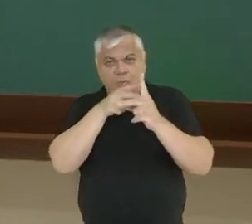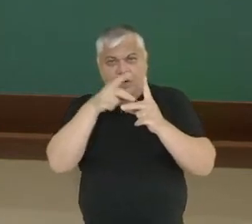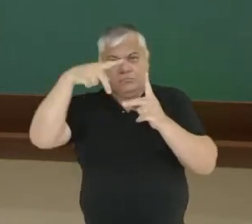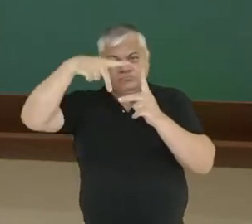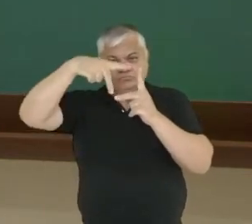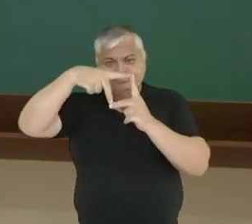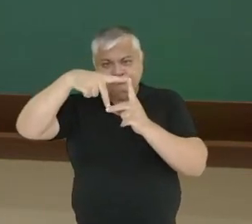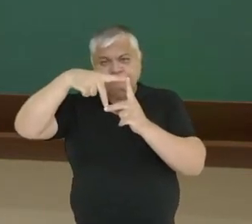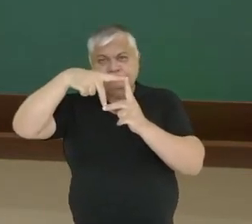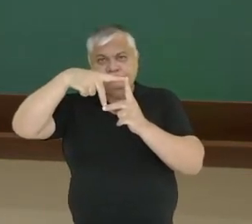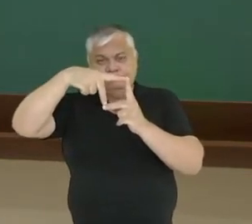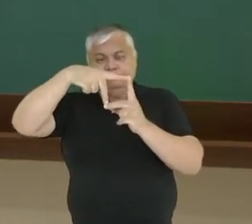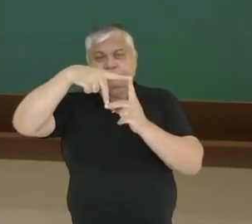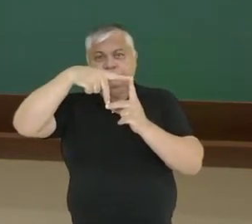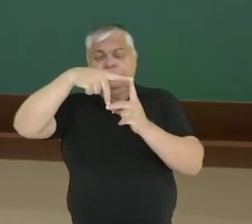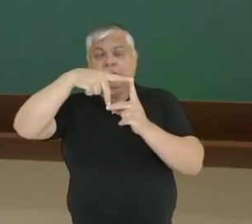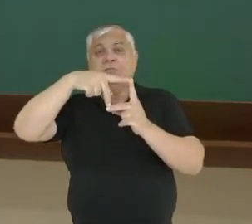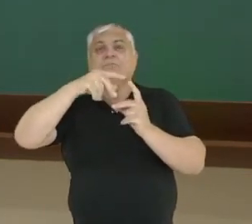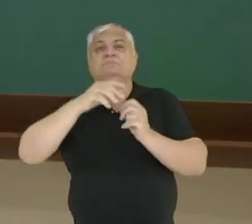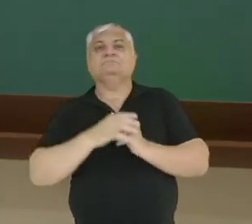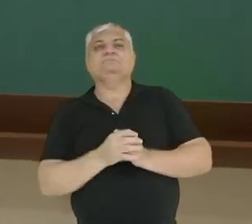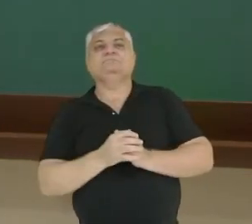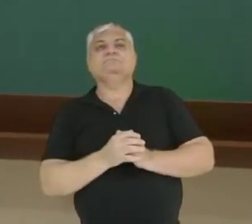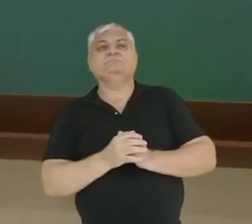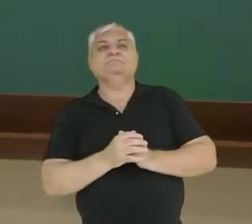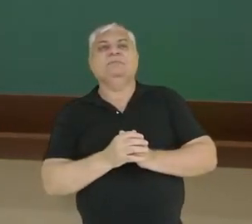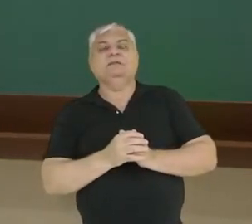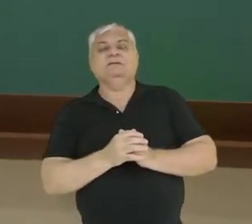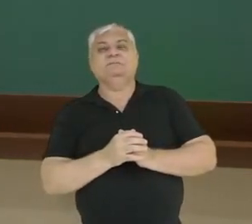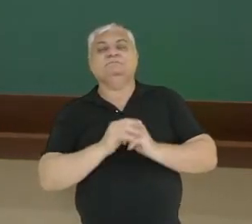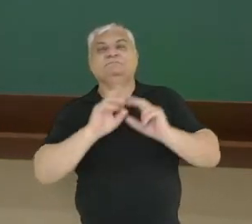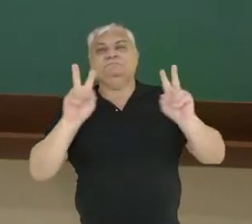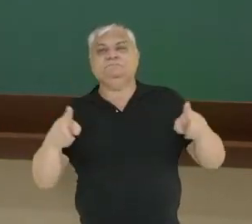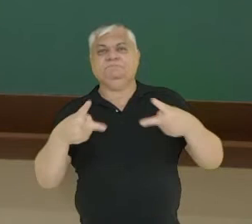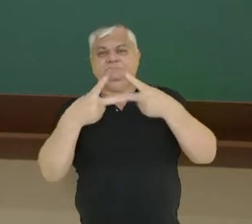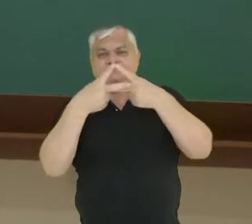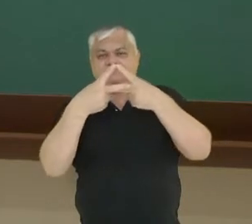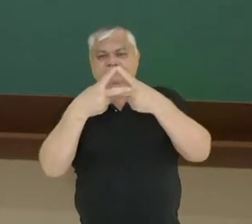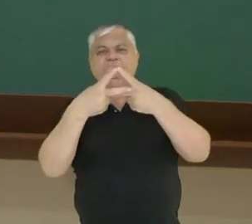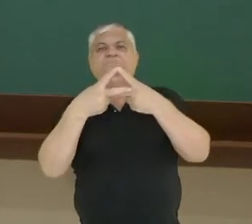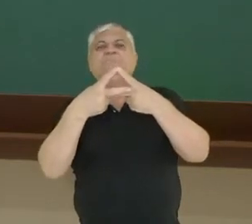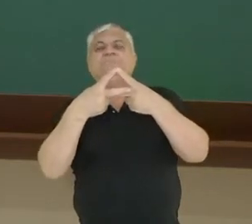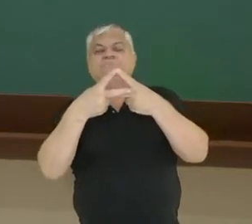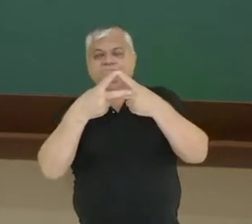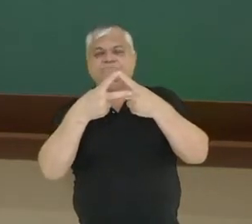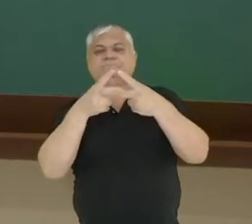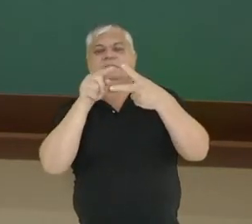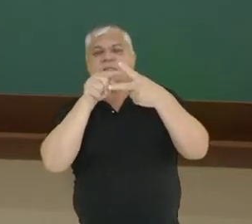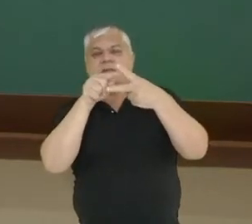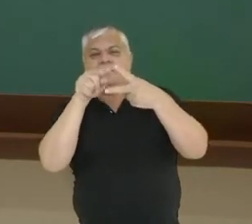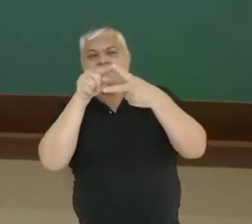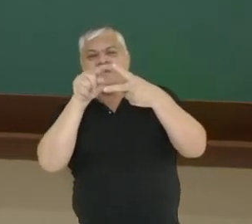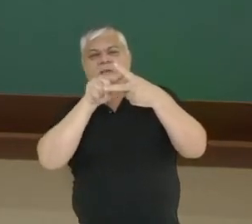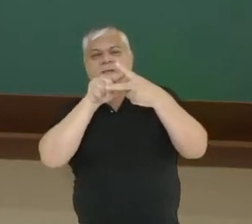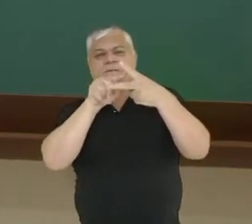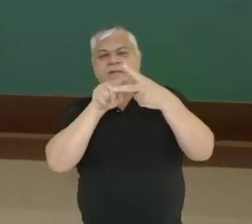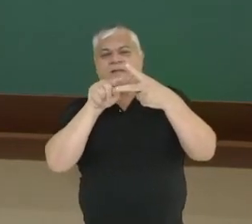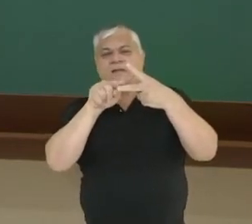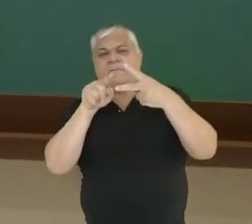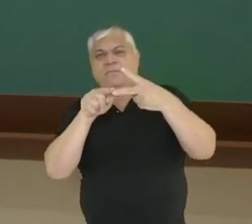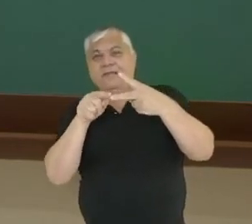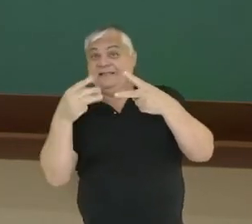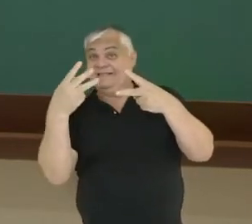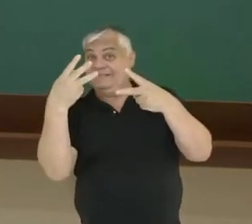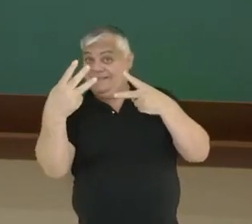contrário, ele deixa de ser um quadrado. O triângulo equilátero possui aqui no caso 3